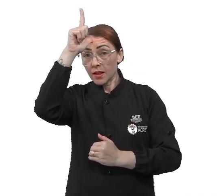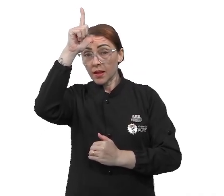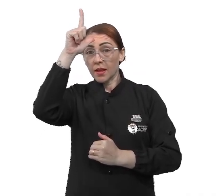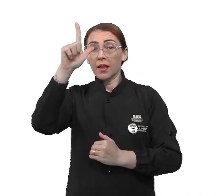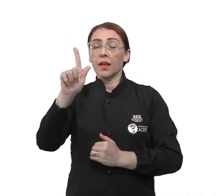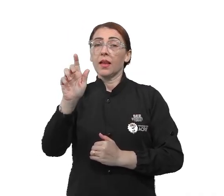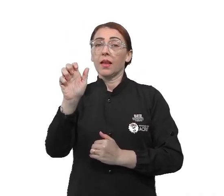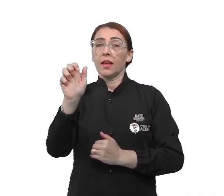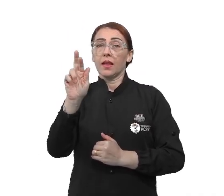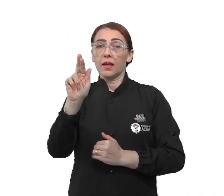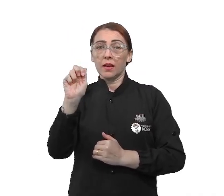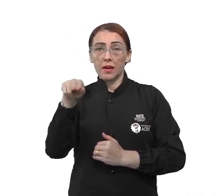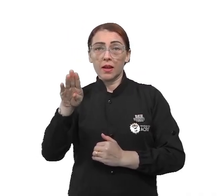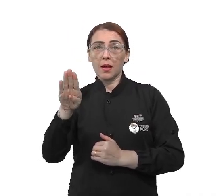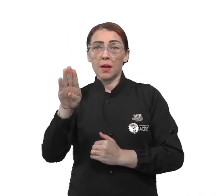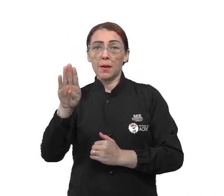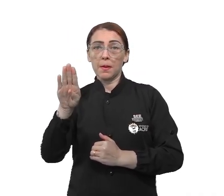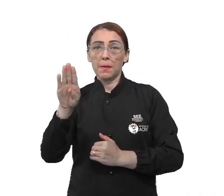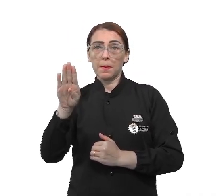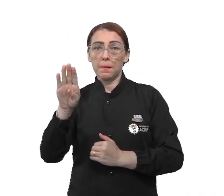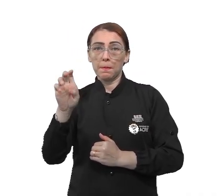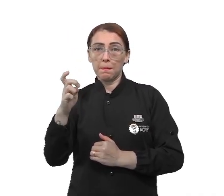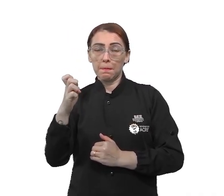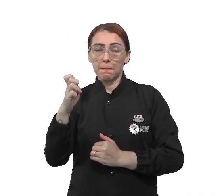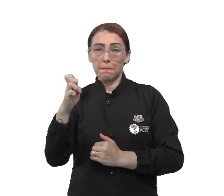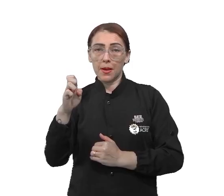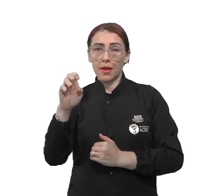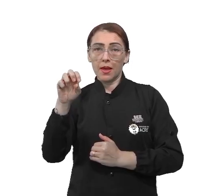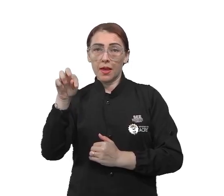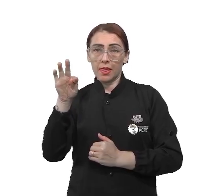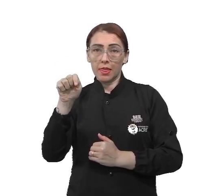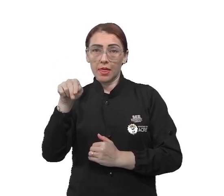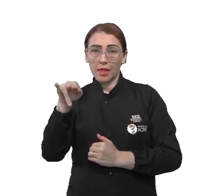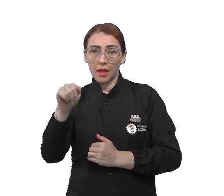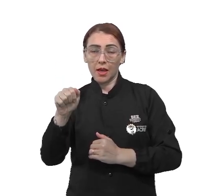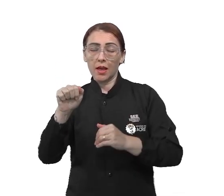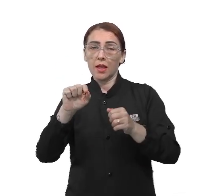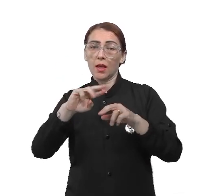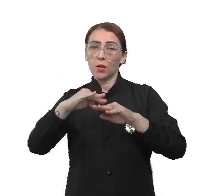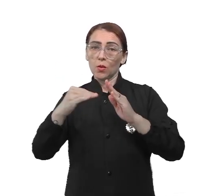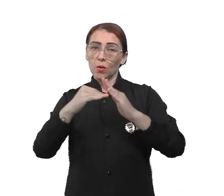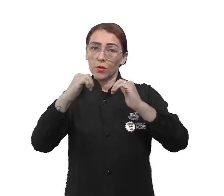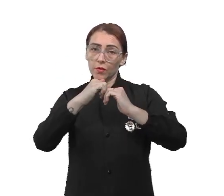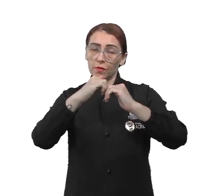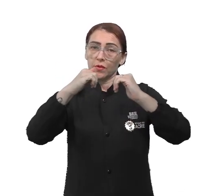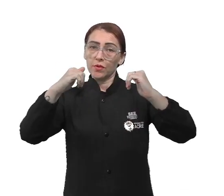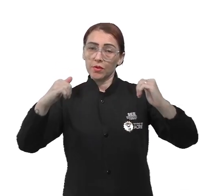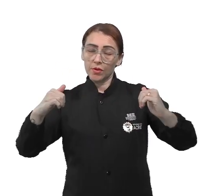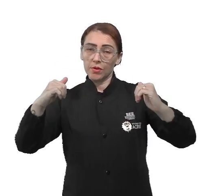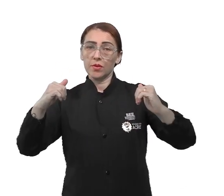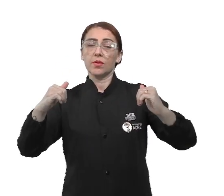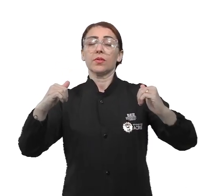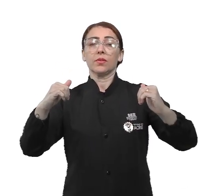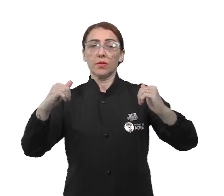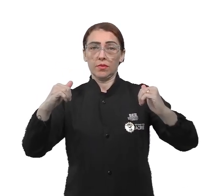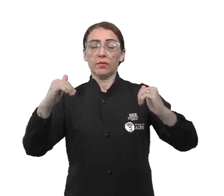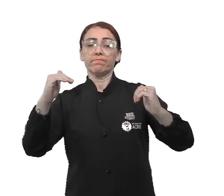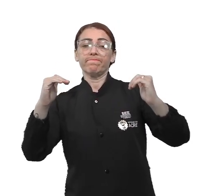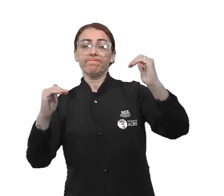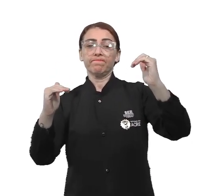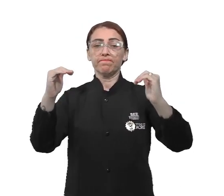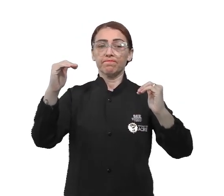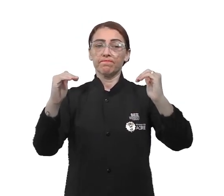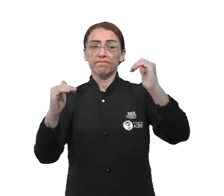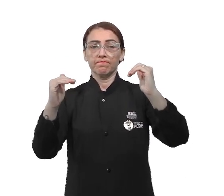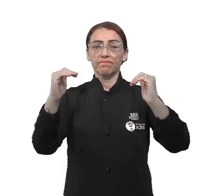todos dividiram aí a África entre eles, não é? Então, assim, foi dividido entre as grandes potências